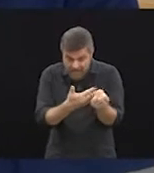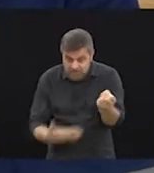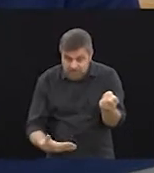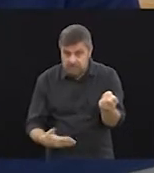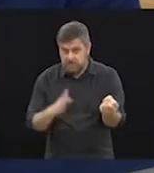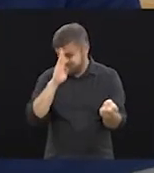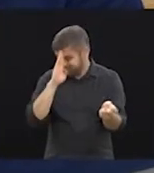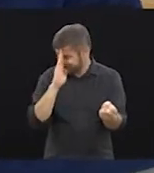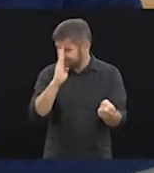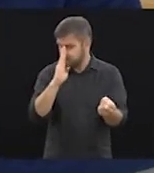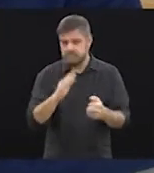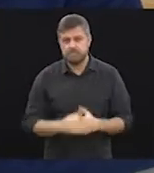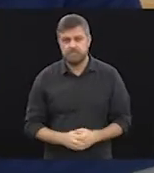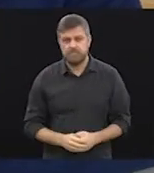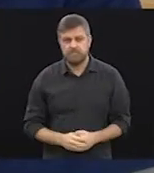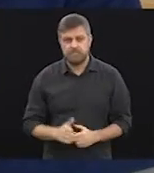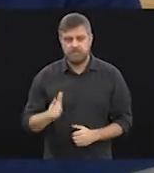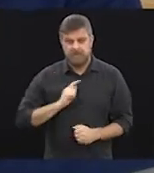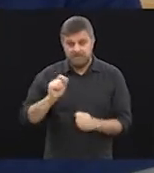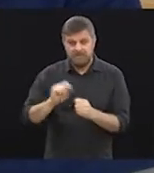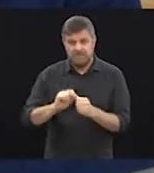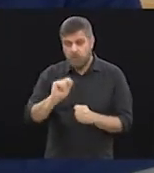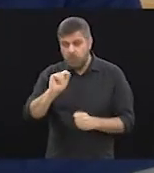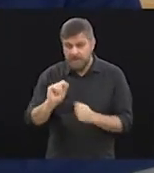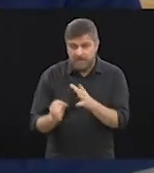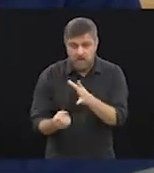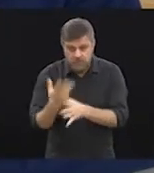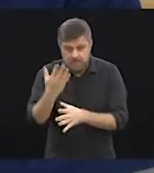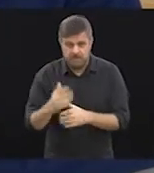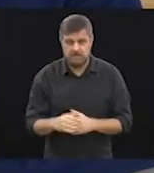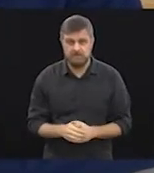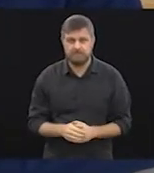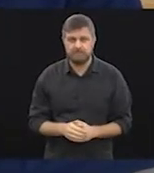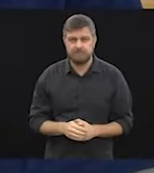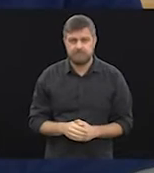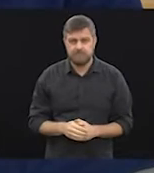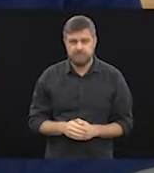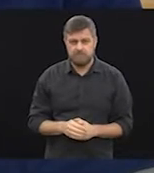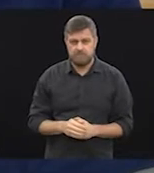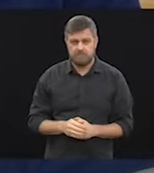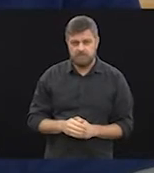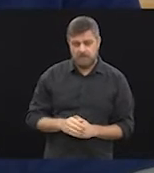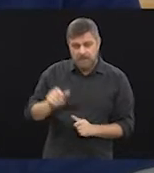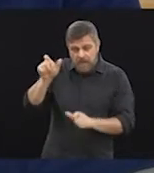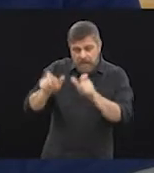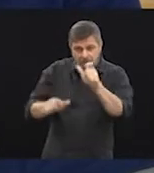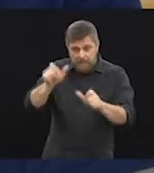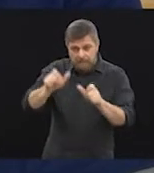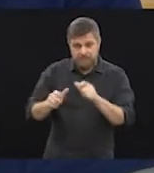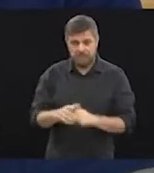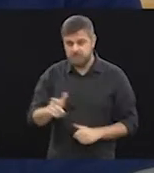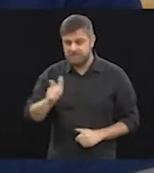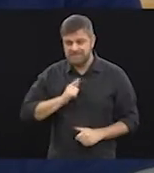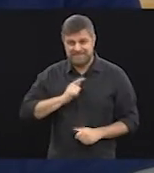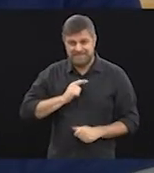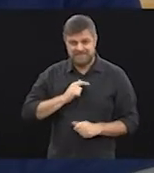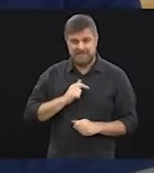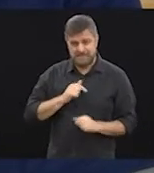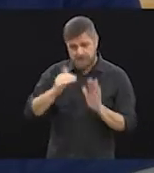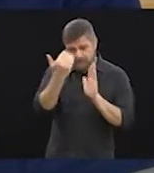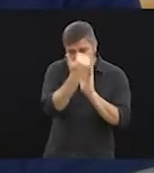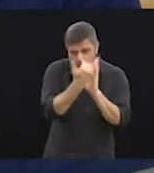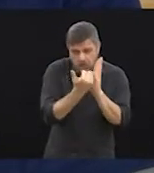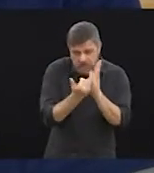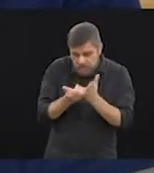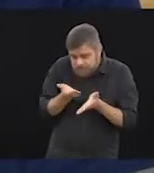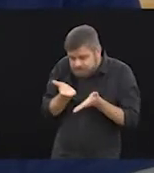né? Eles contribuíram demais para a humanidade, porque muitos dos